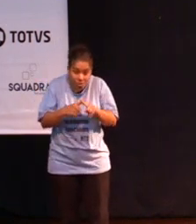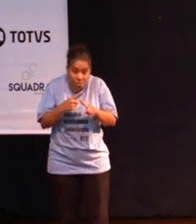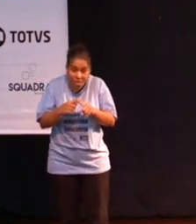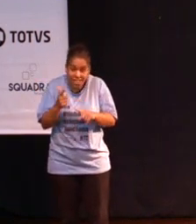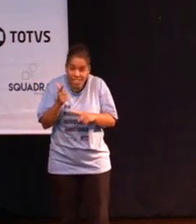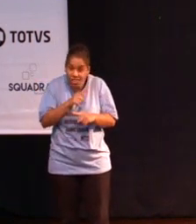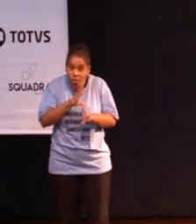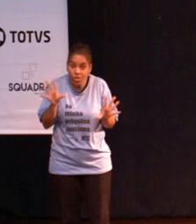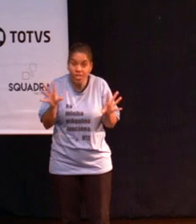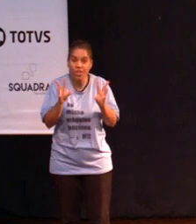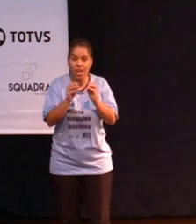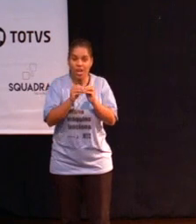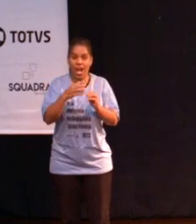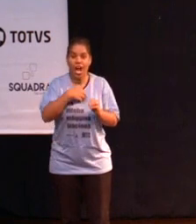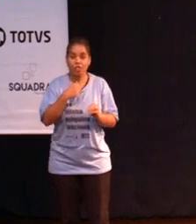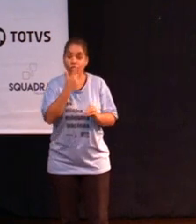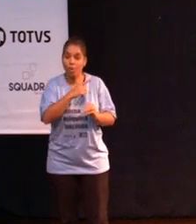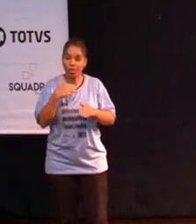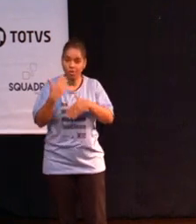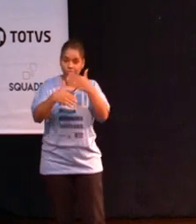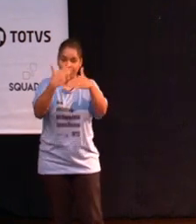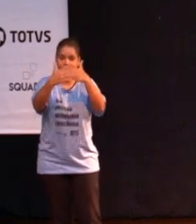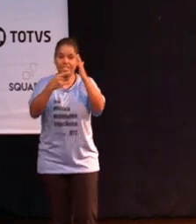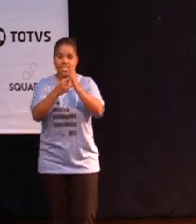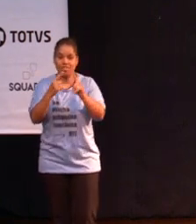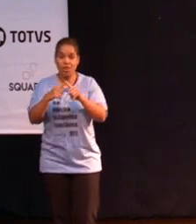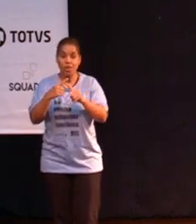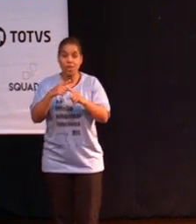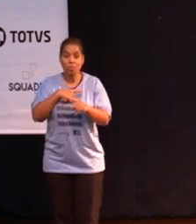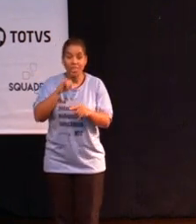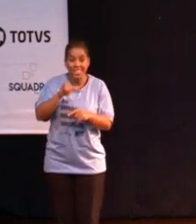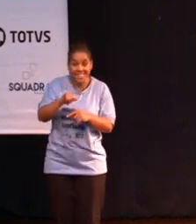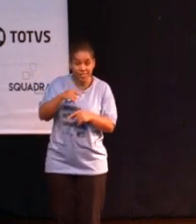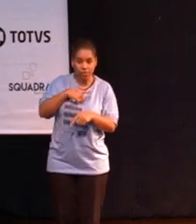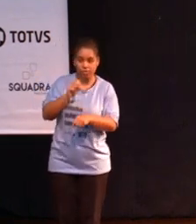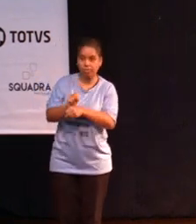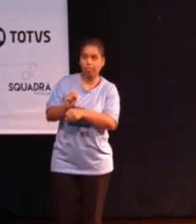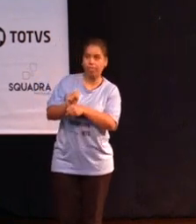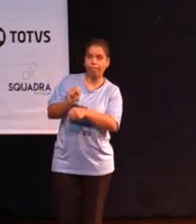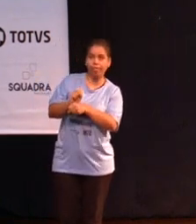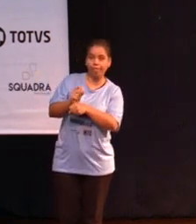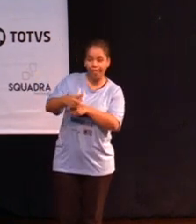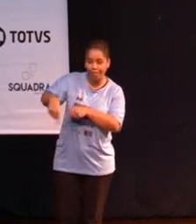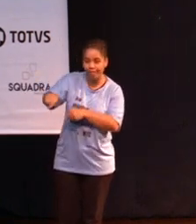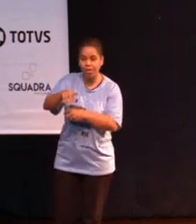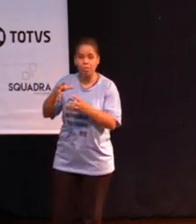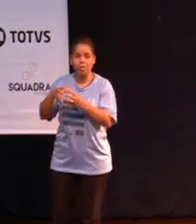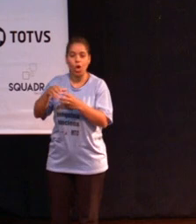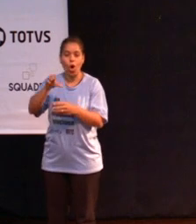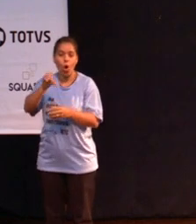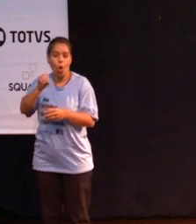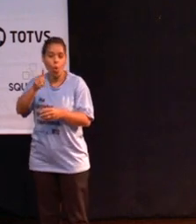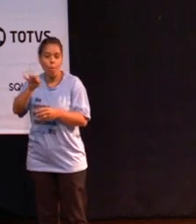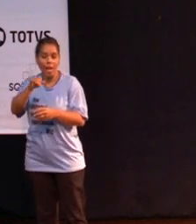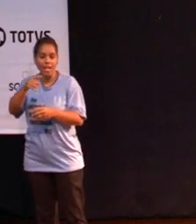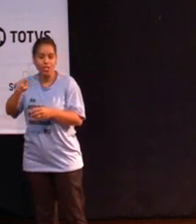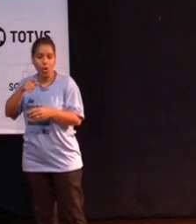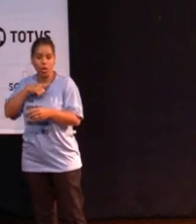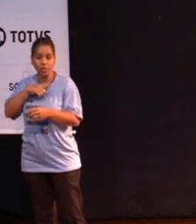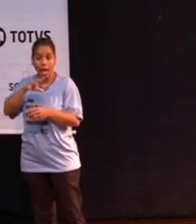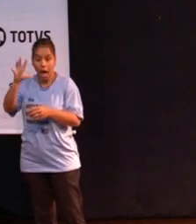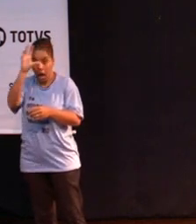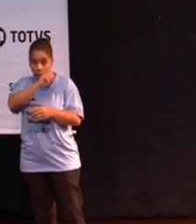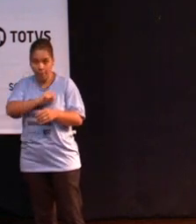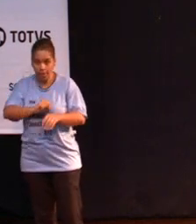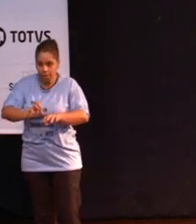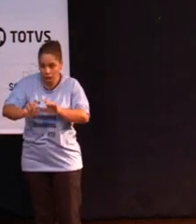conseguir abstrair a forma que a gente desenvolve porque assim a gente precise fosse esperar que os a galera de operações aprender